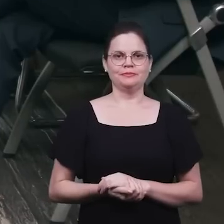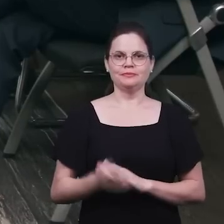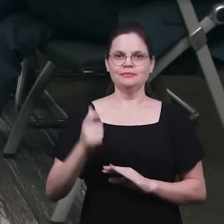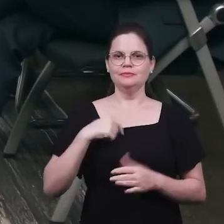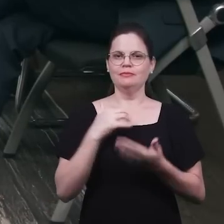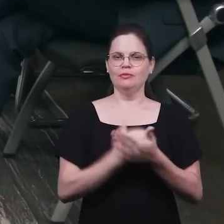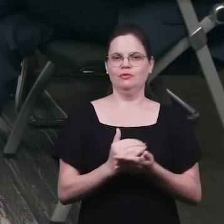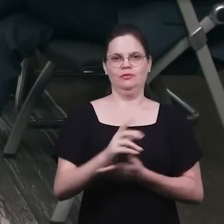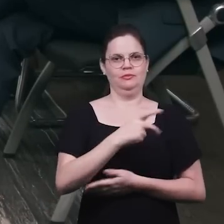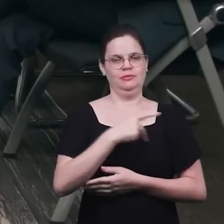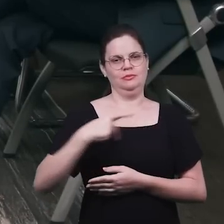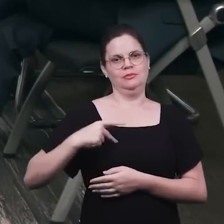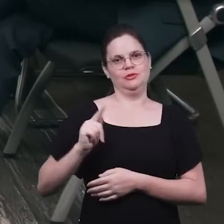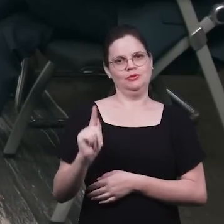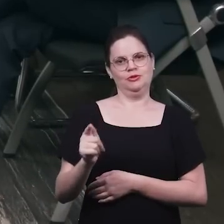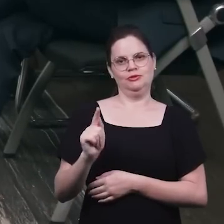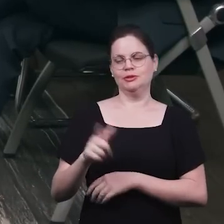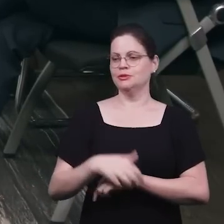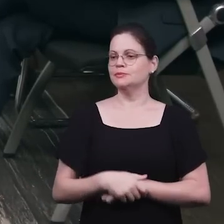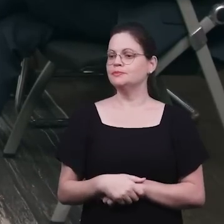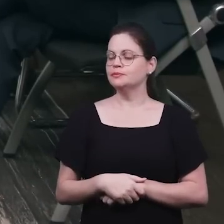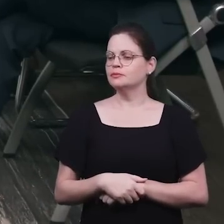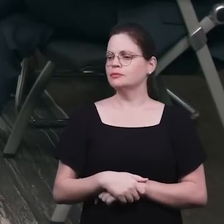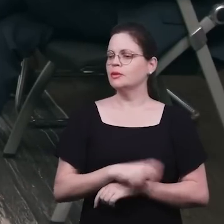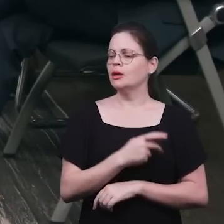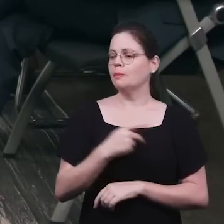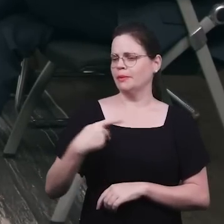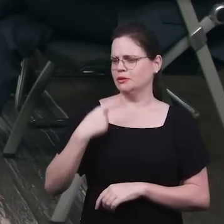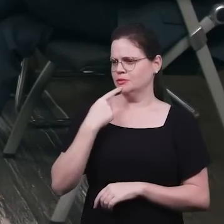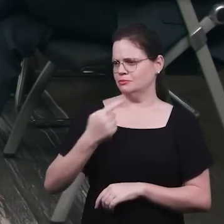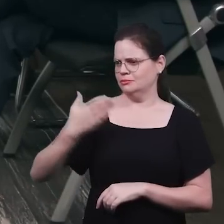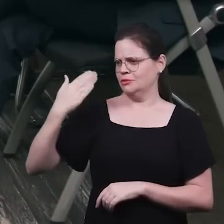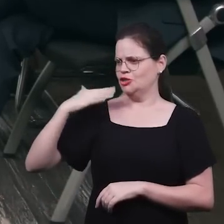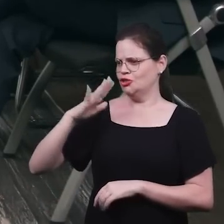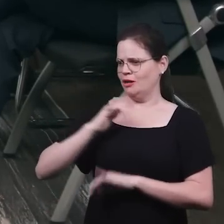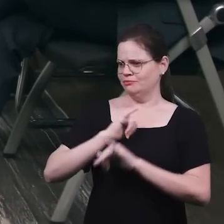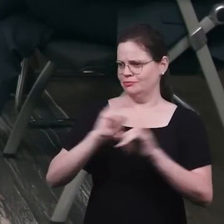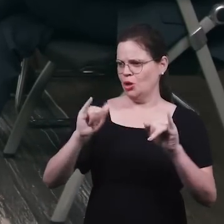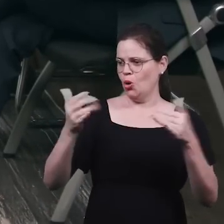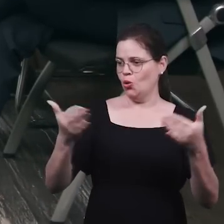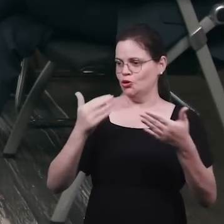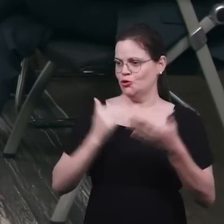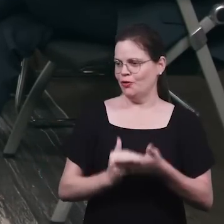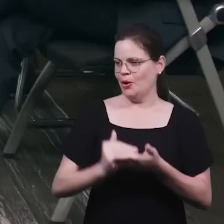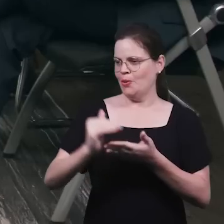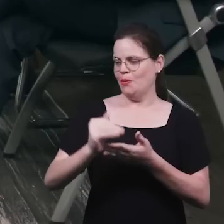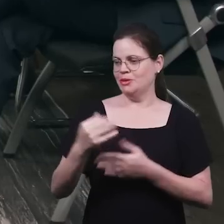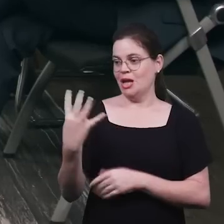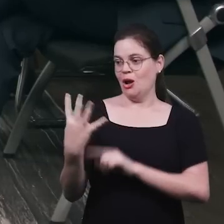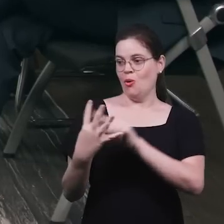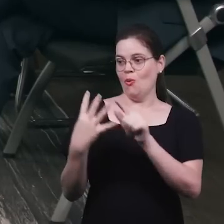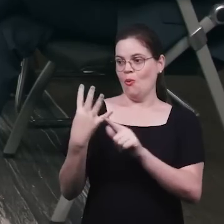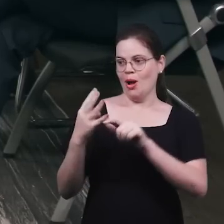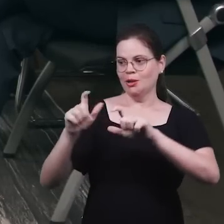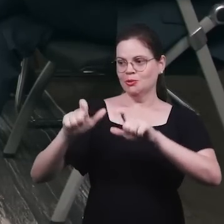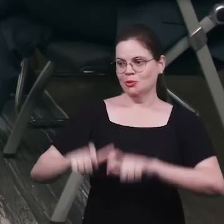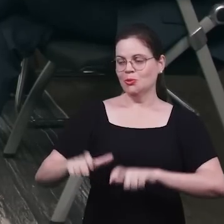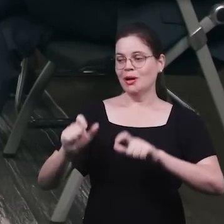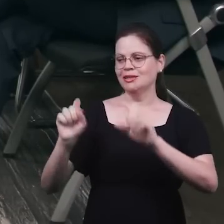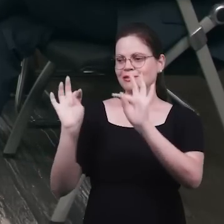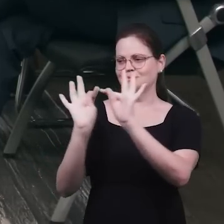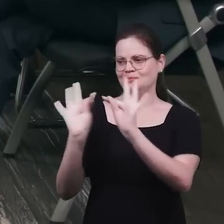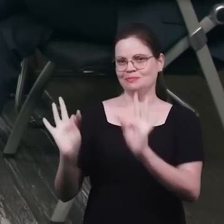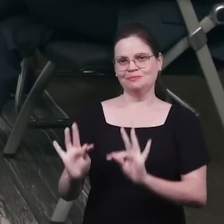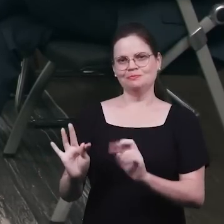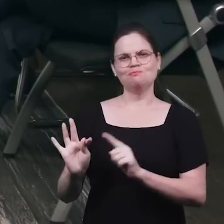vou começar aqui com o pastor Gedeu Tigueiros. Pastor, na semana passada nós já informamos que entraríamos hoje na quarta carta, que é a carta à igreja